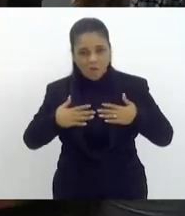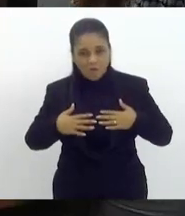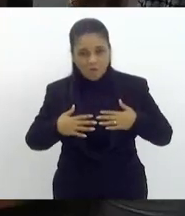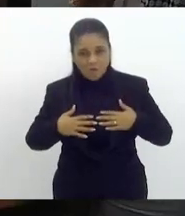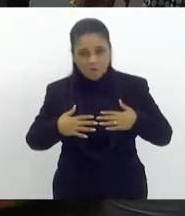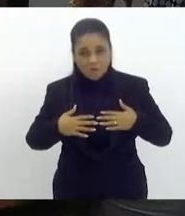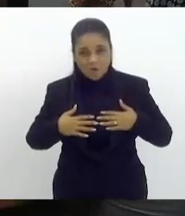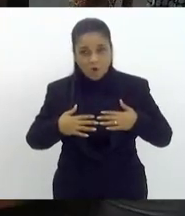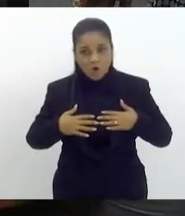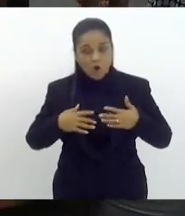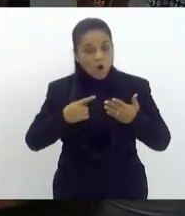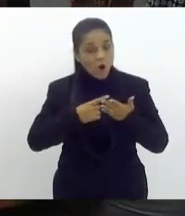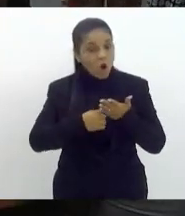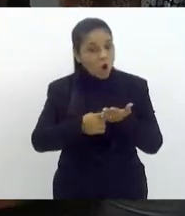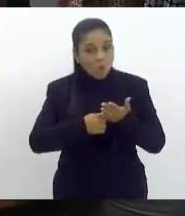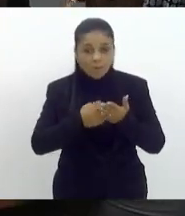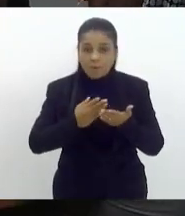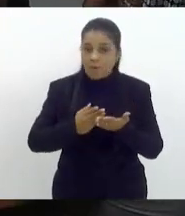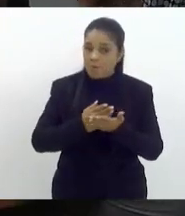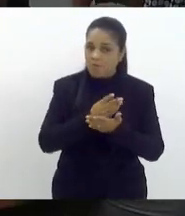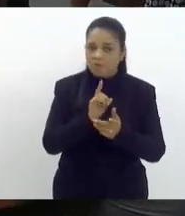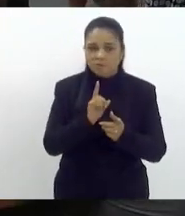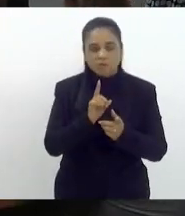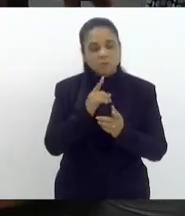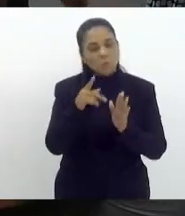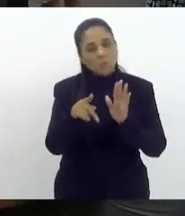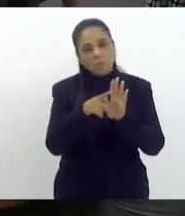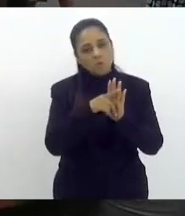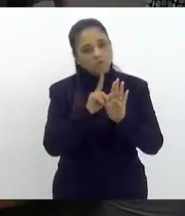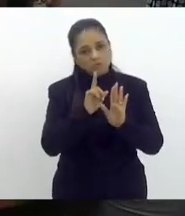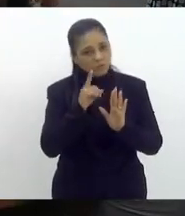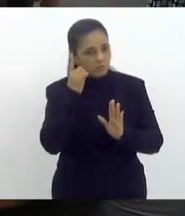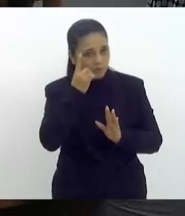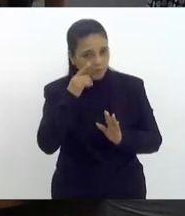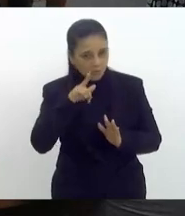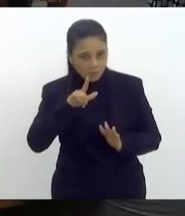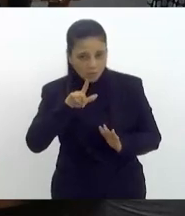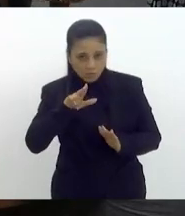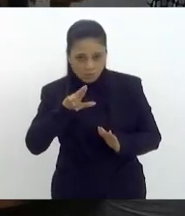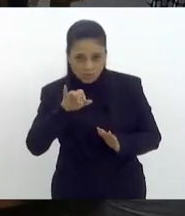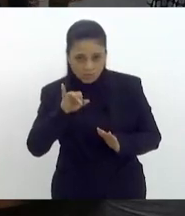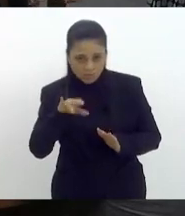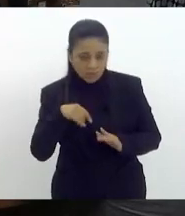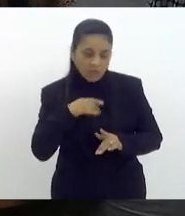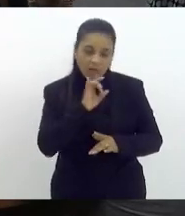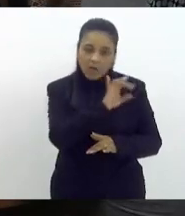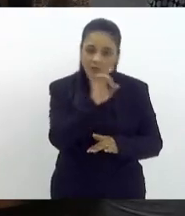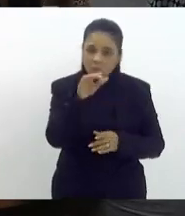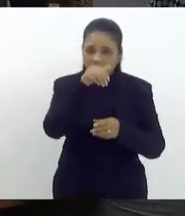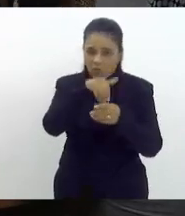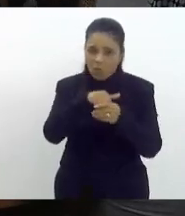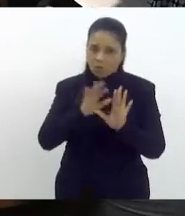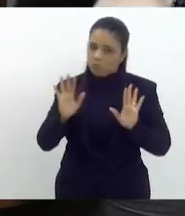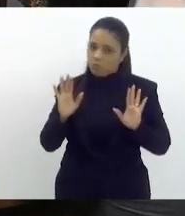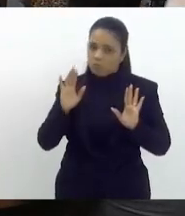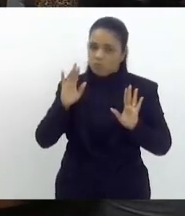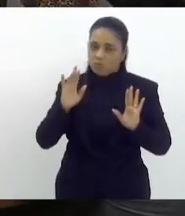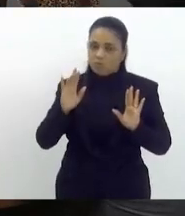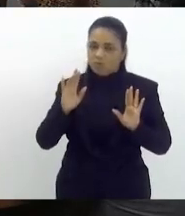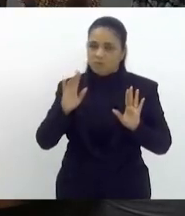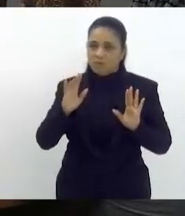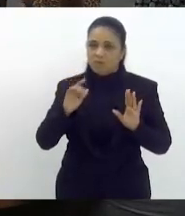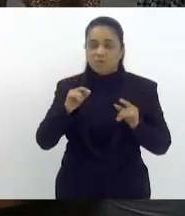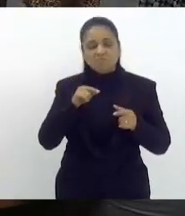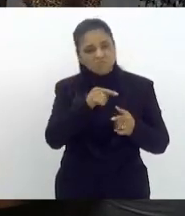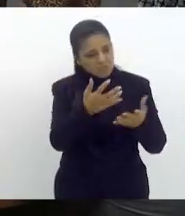sem compromisso de aprovação do projeto obviamente Deputado Lucinho porque cada um é independente do seu voto vocês querem tudo e não quer